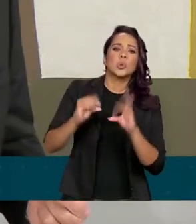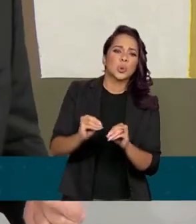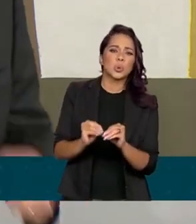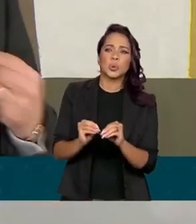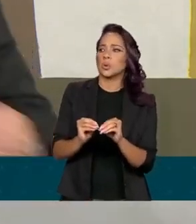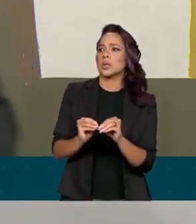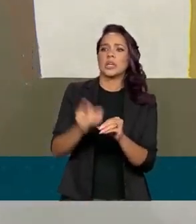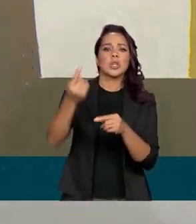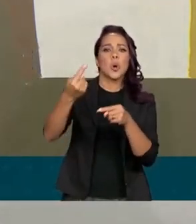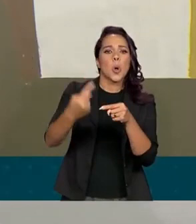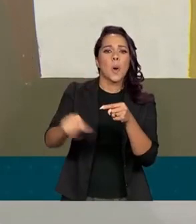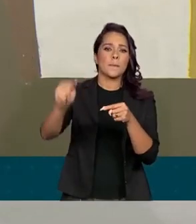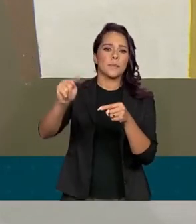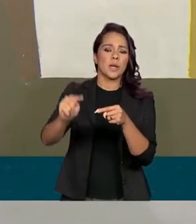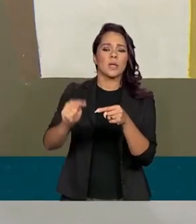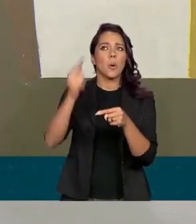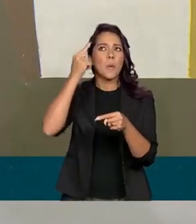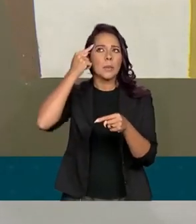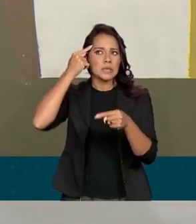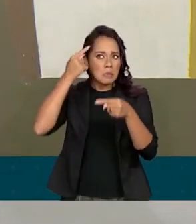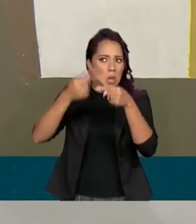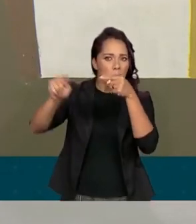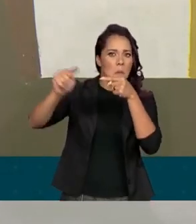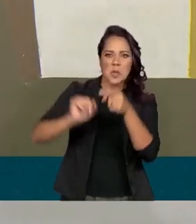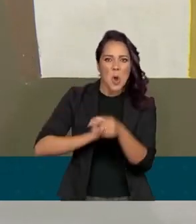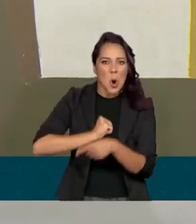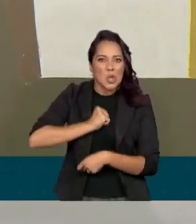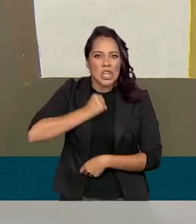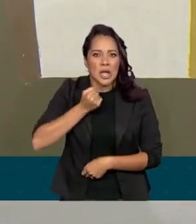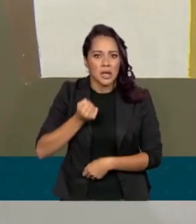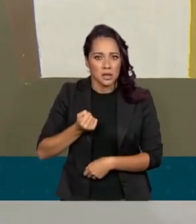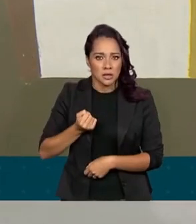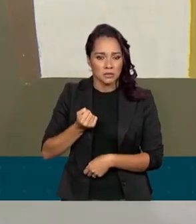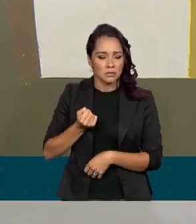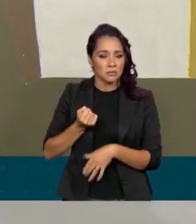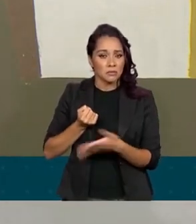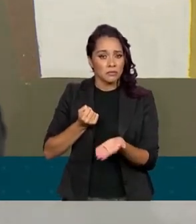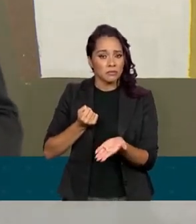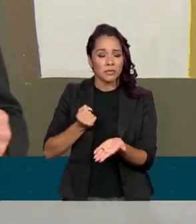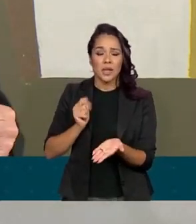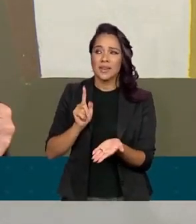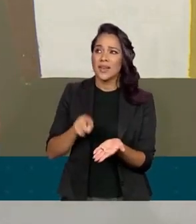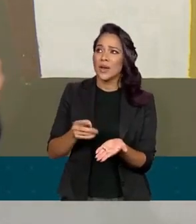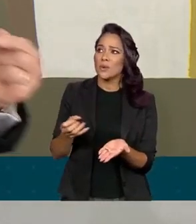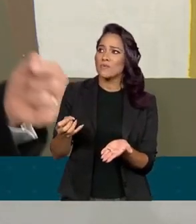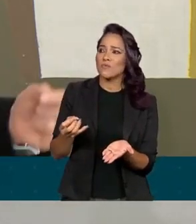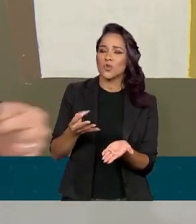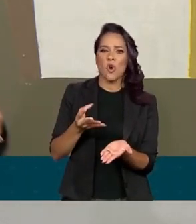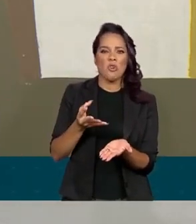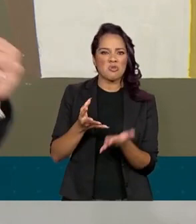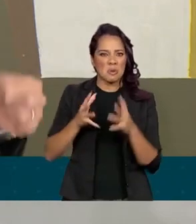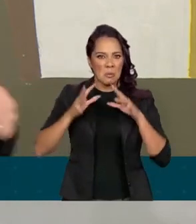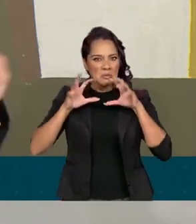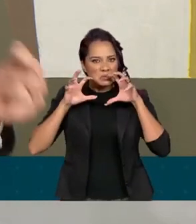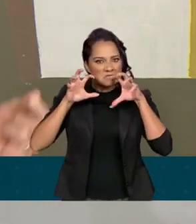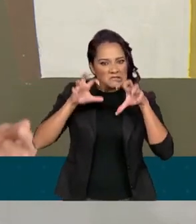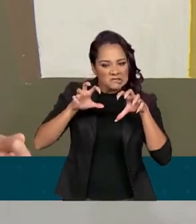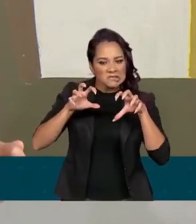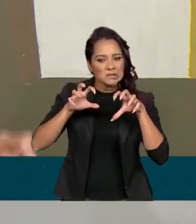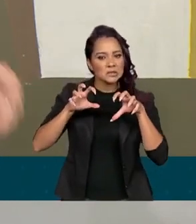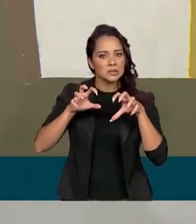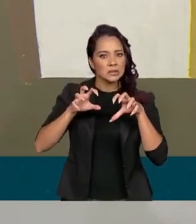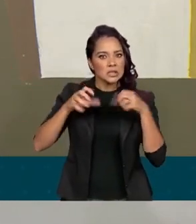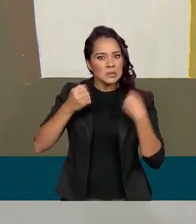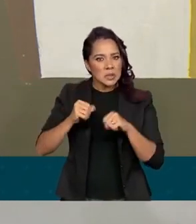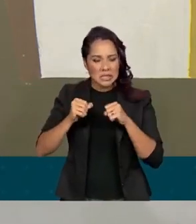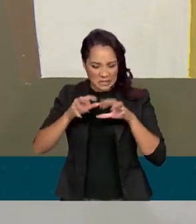que não combina com o que eles pensam. E é um novo monstro que nós temos que